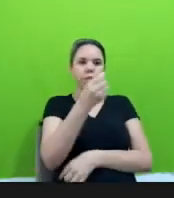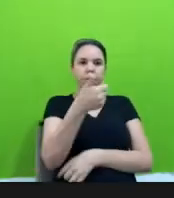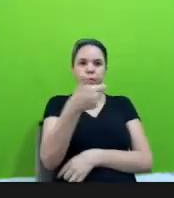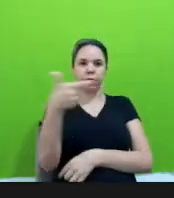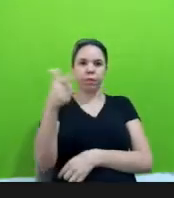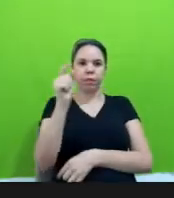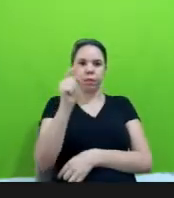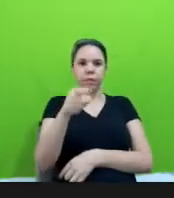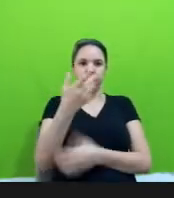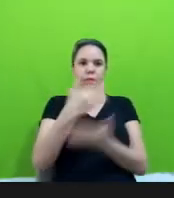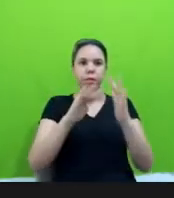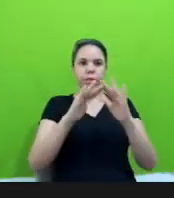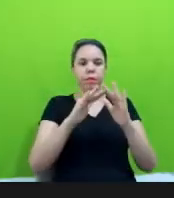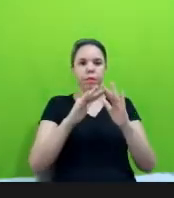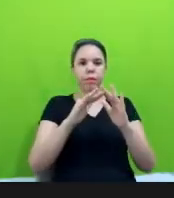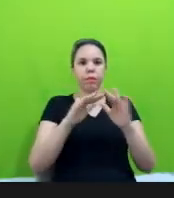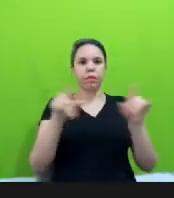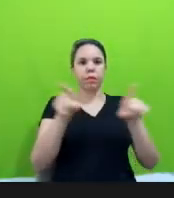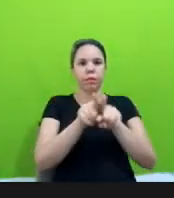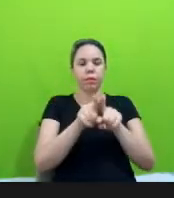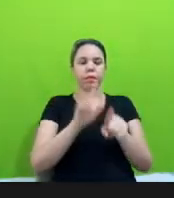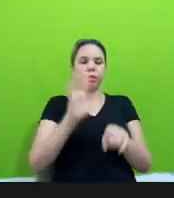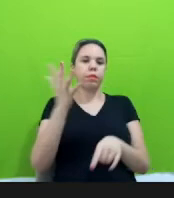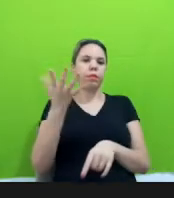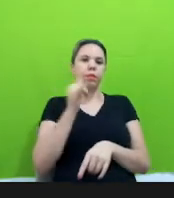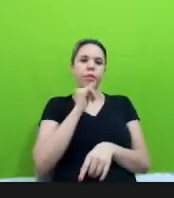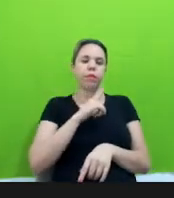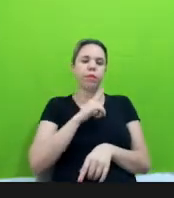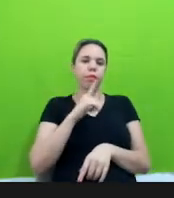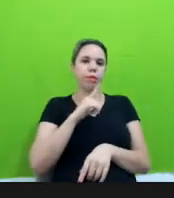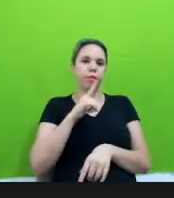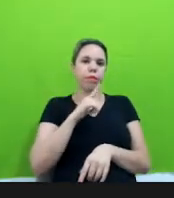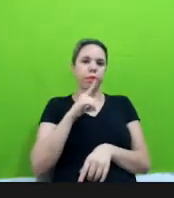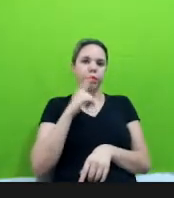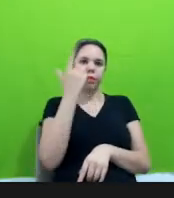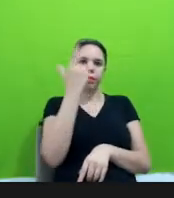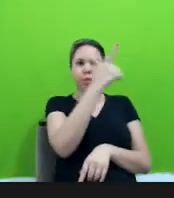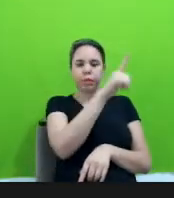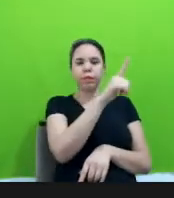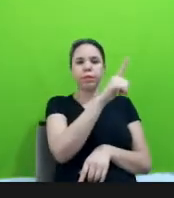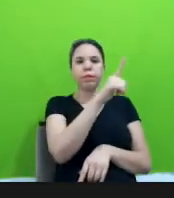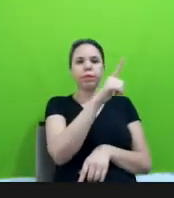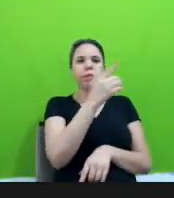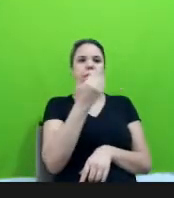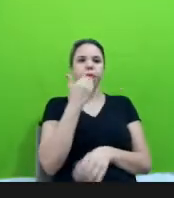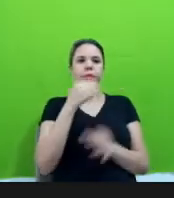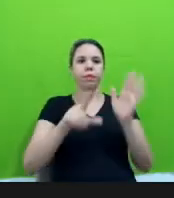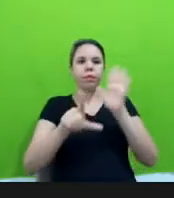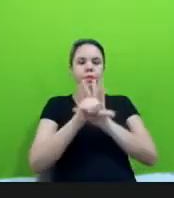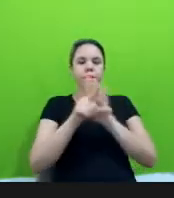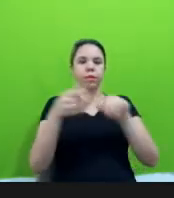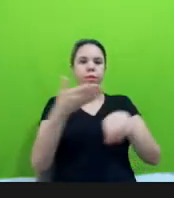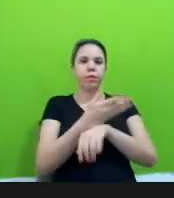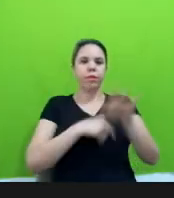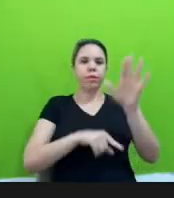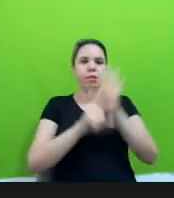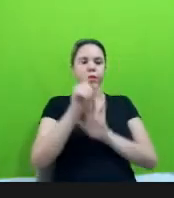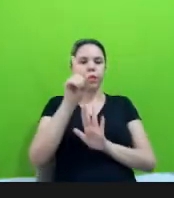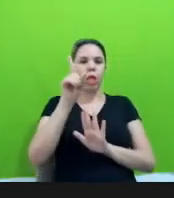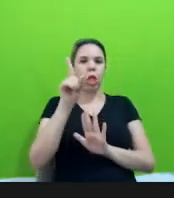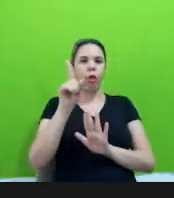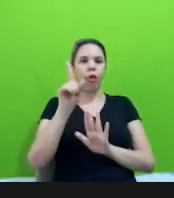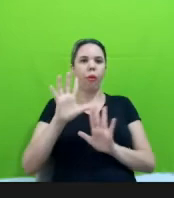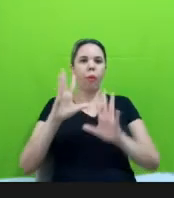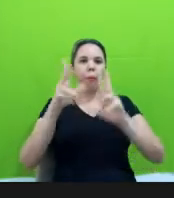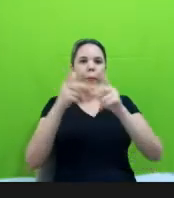escolas. Também, por acaso, eu tinha um pedido de lei de acesso perguntando sobre todas as linhas